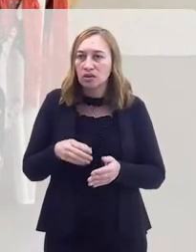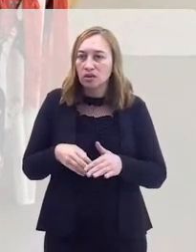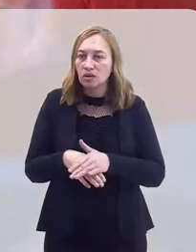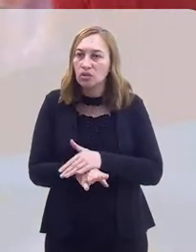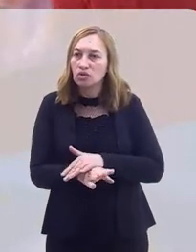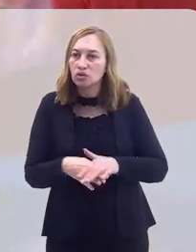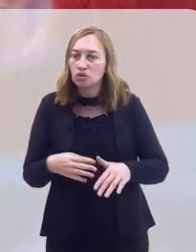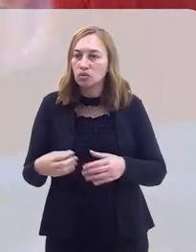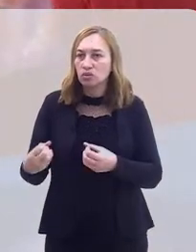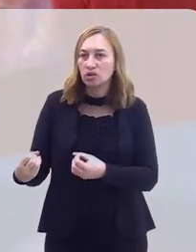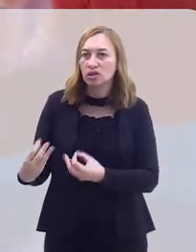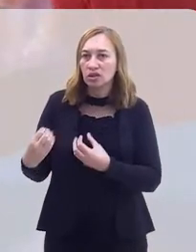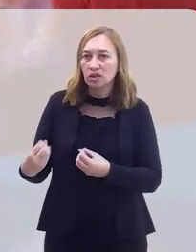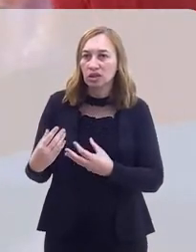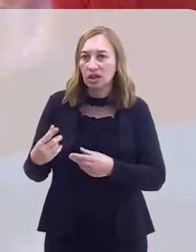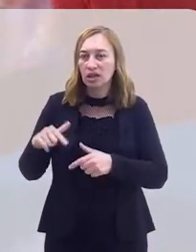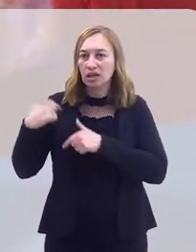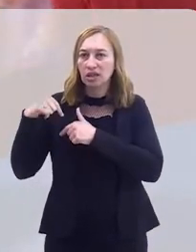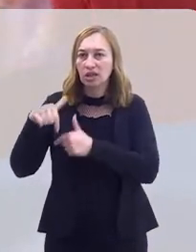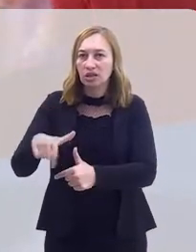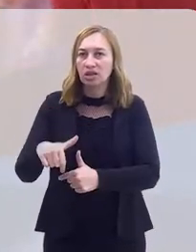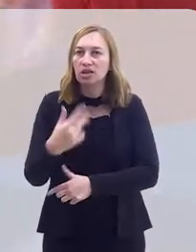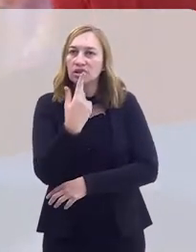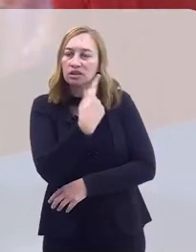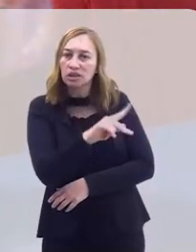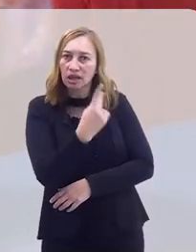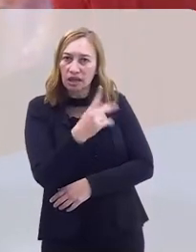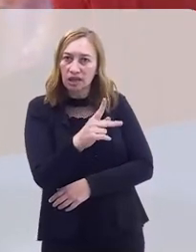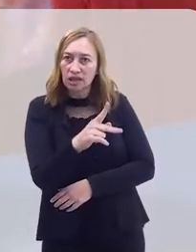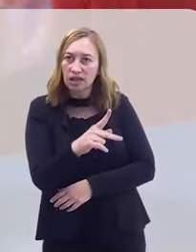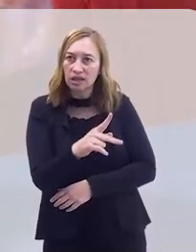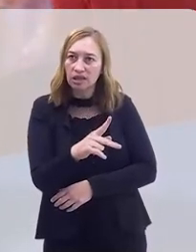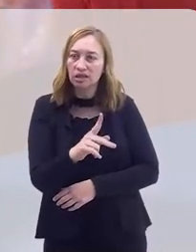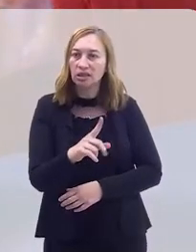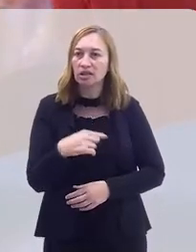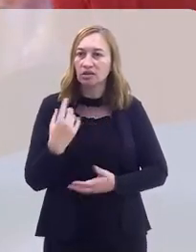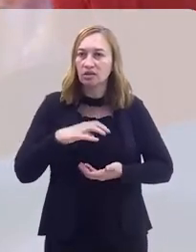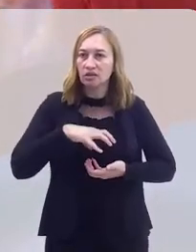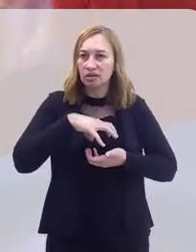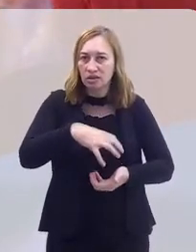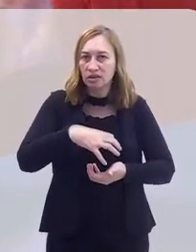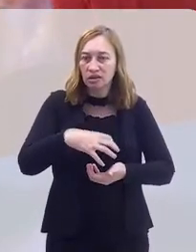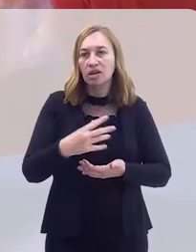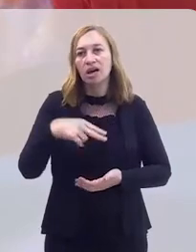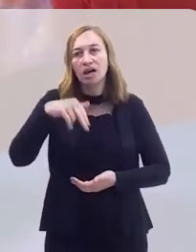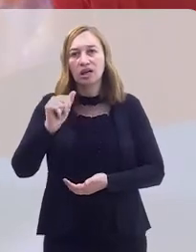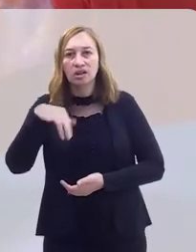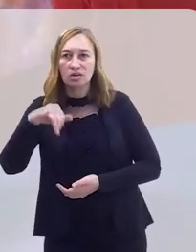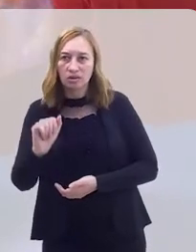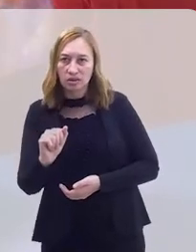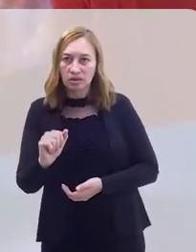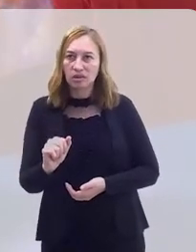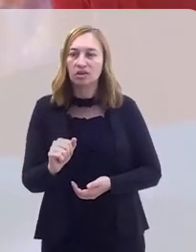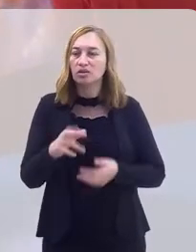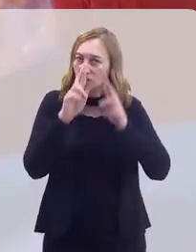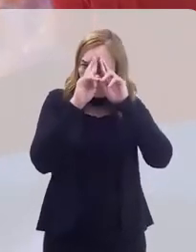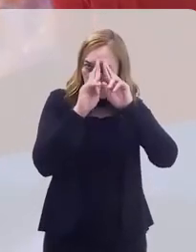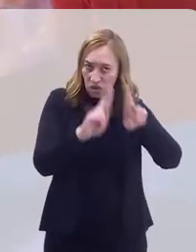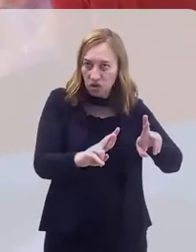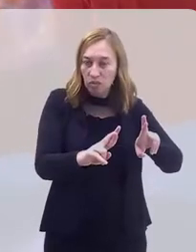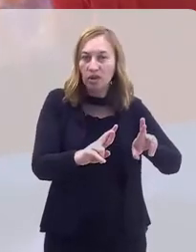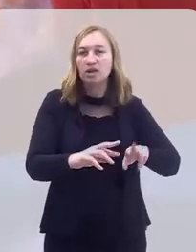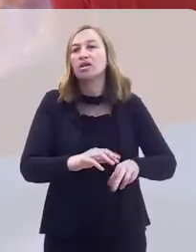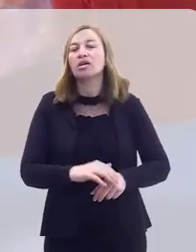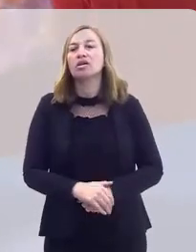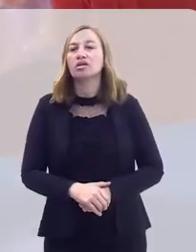passar os nossos costumes, as nossas tradições. Através deles, são as nossas enciclopédias, né, ambulantes. Certo. Então está aí